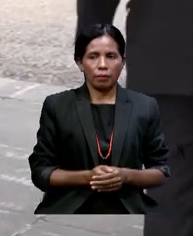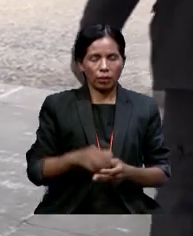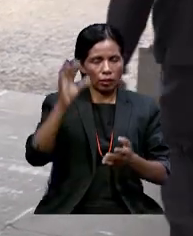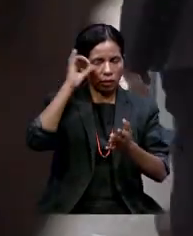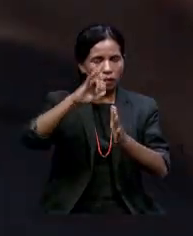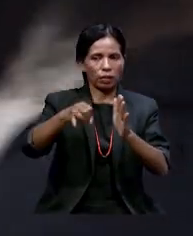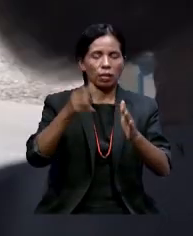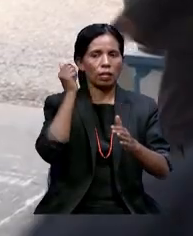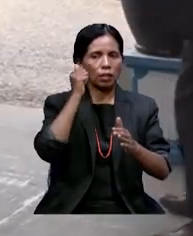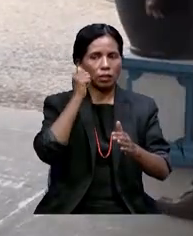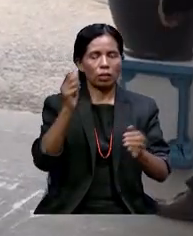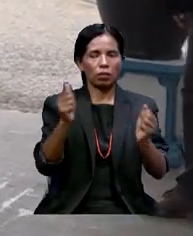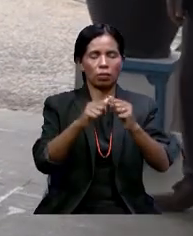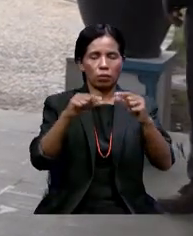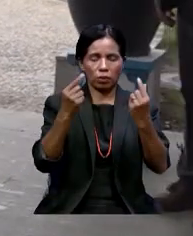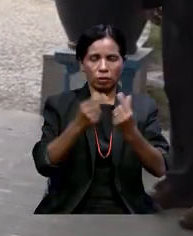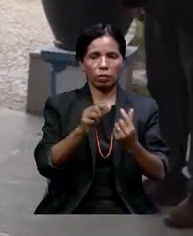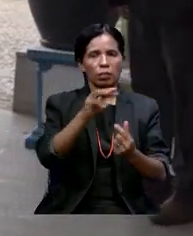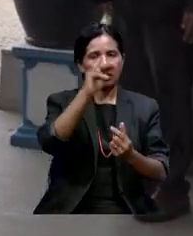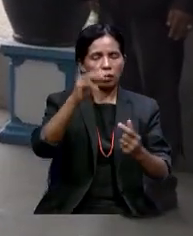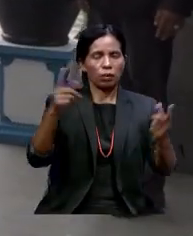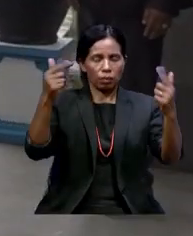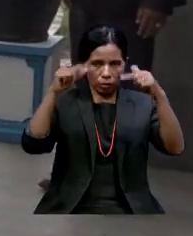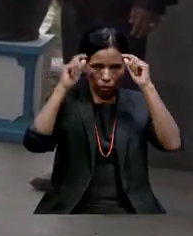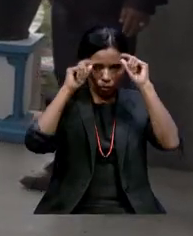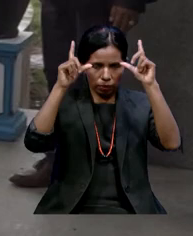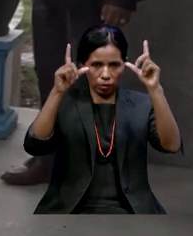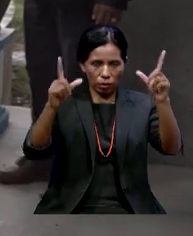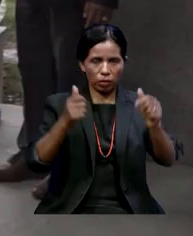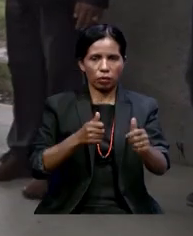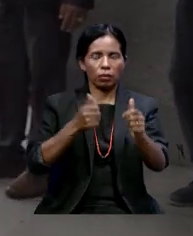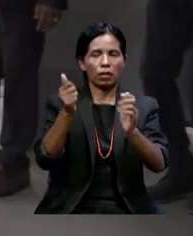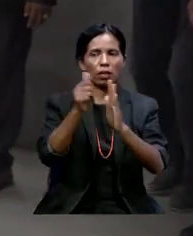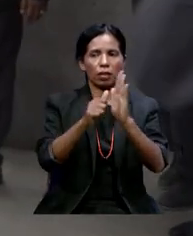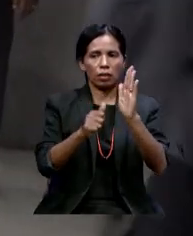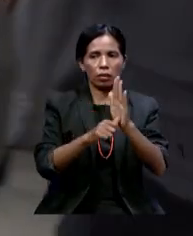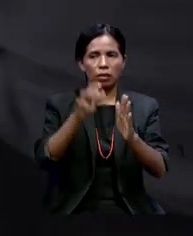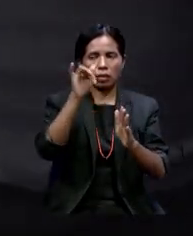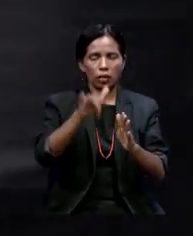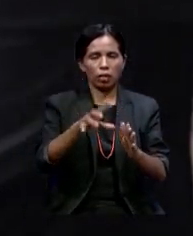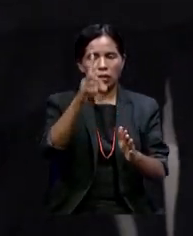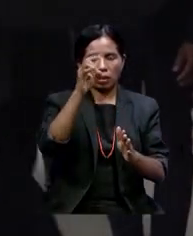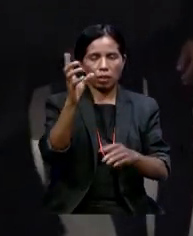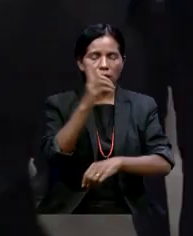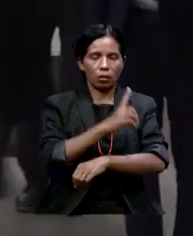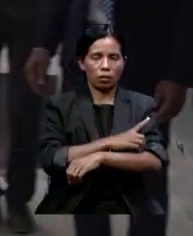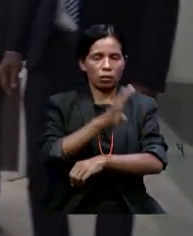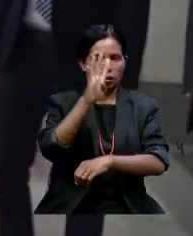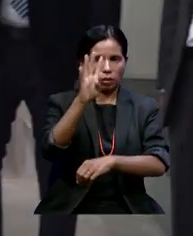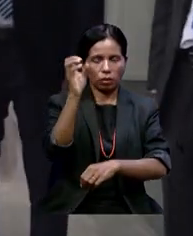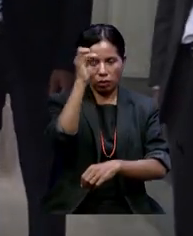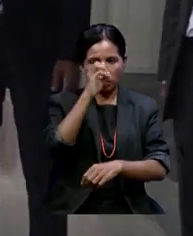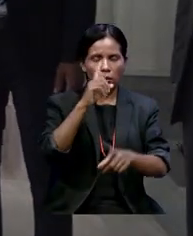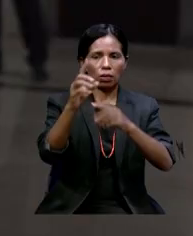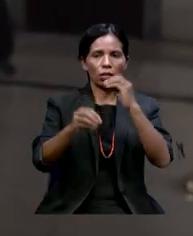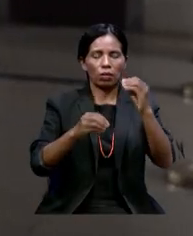Secretário Geral ASEAN honia delegação segunda nei tona Timor-Leste no tuir agenda se hela iha dili durante lorong hat pode observa no kualia